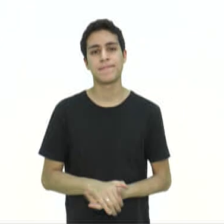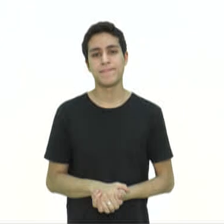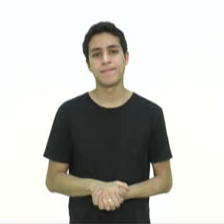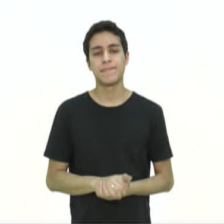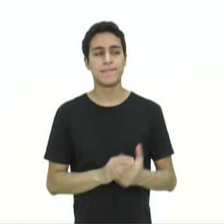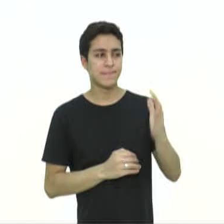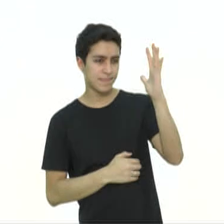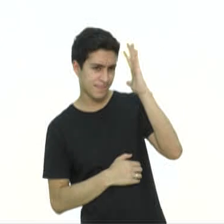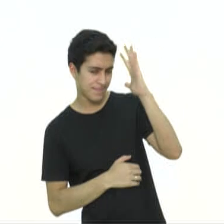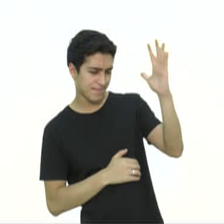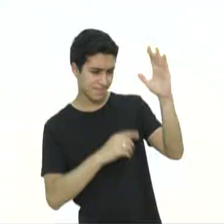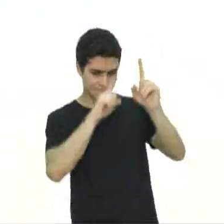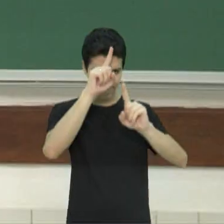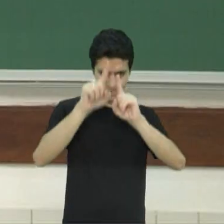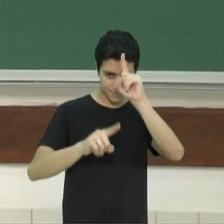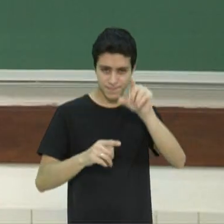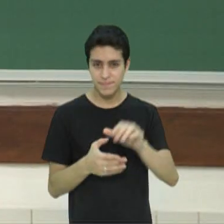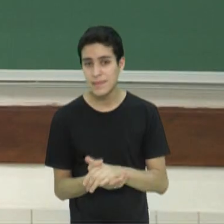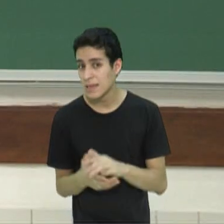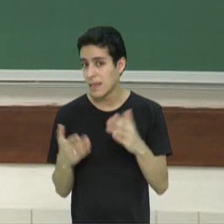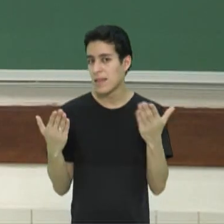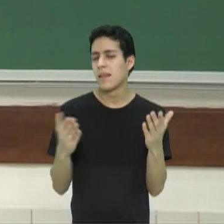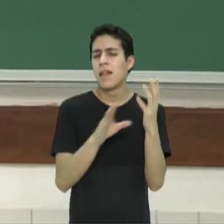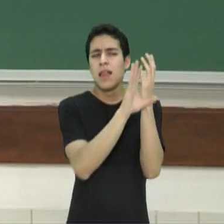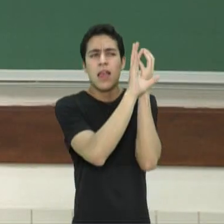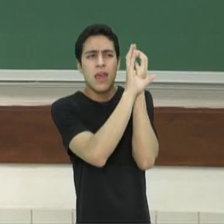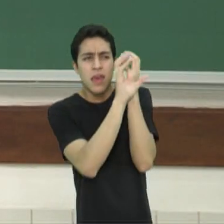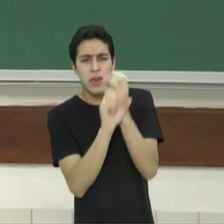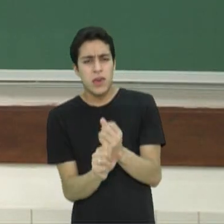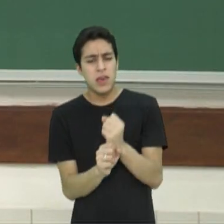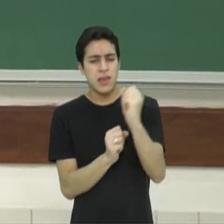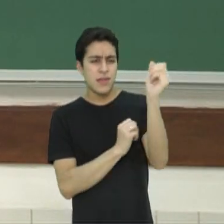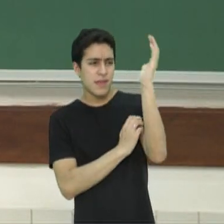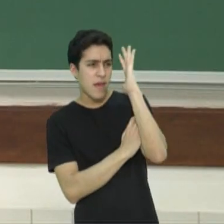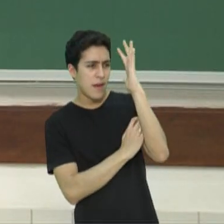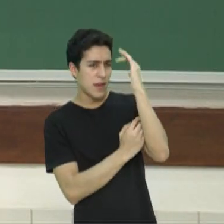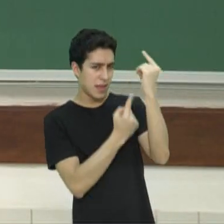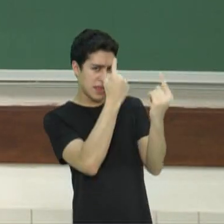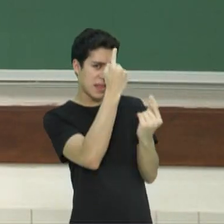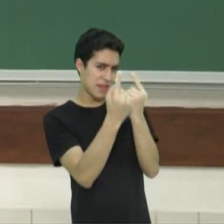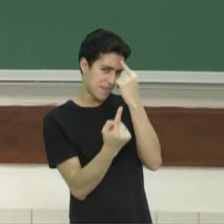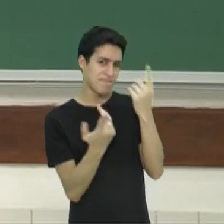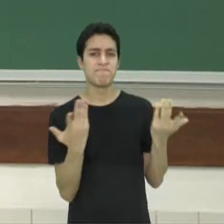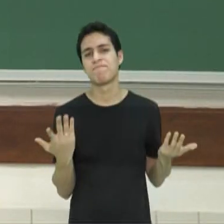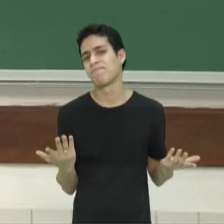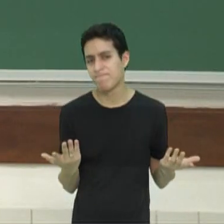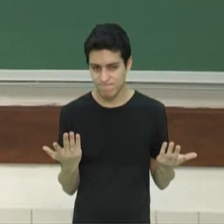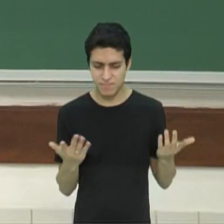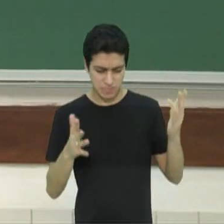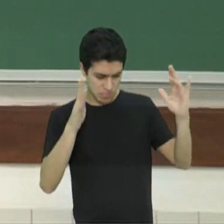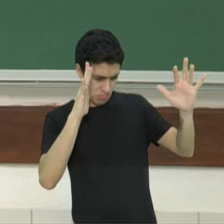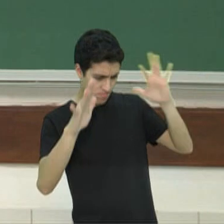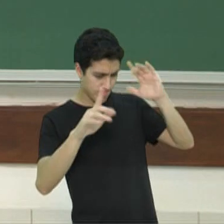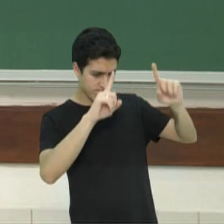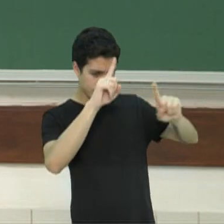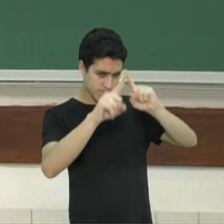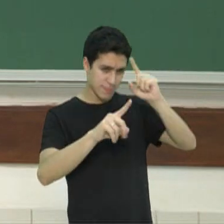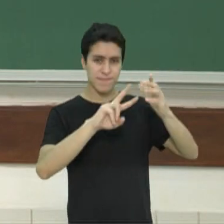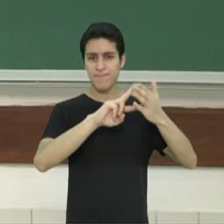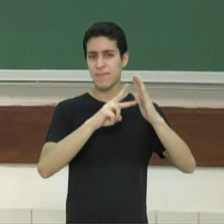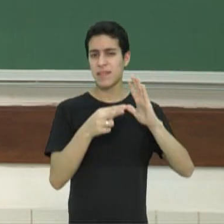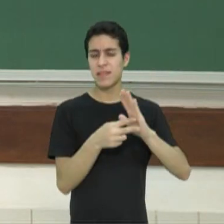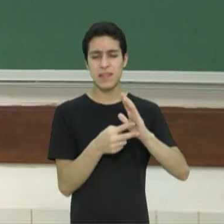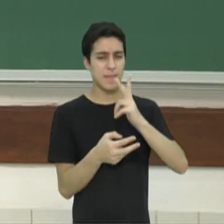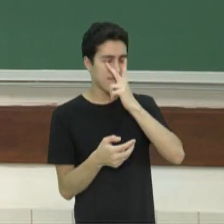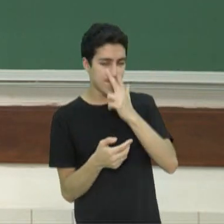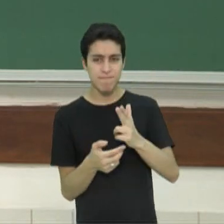Teoria das ideias. Então, pessoal, revisando a questão da teoria das ideias. A teoria das ideias é a célebre